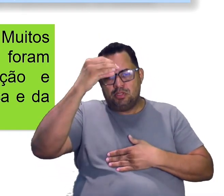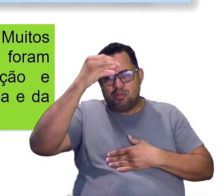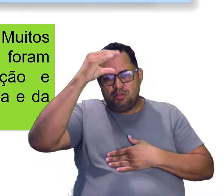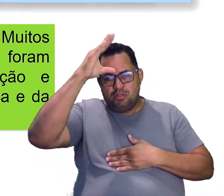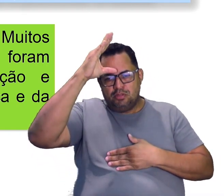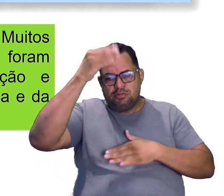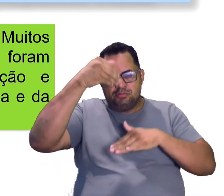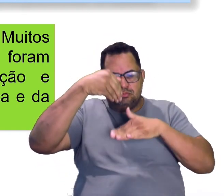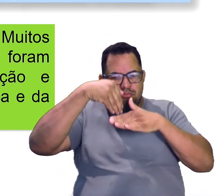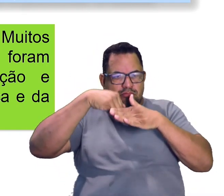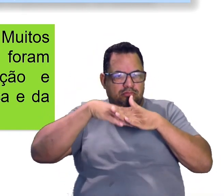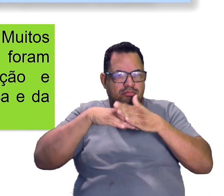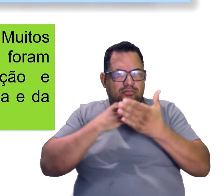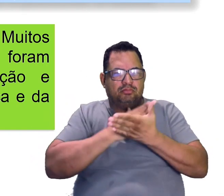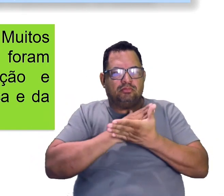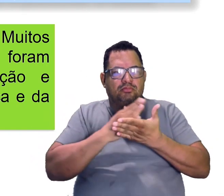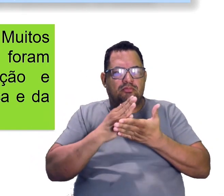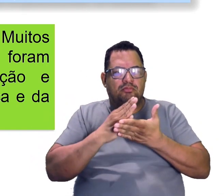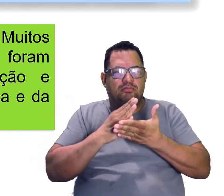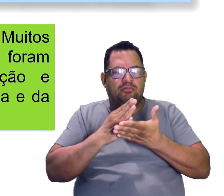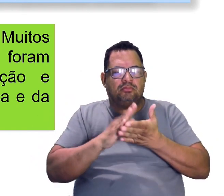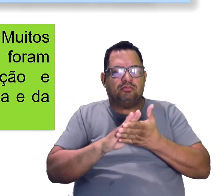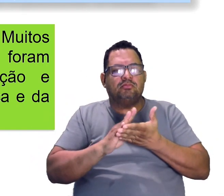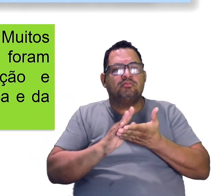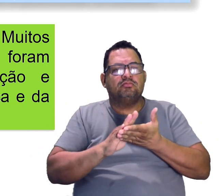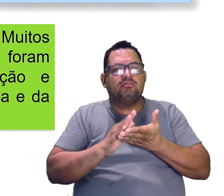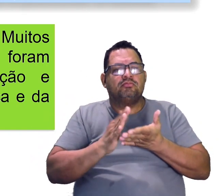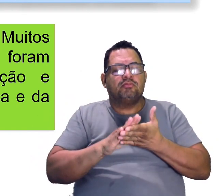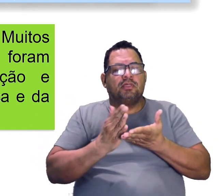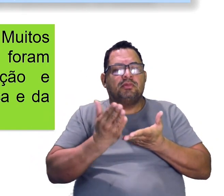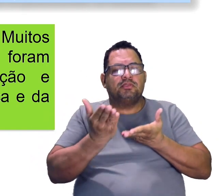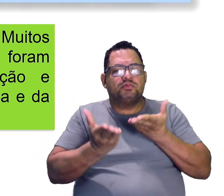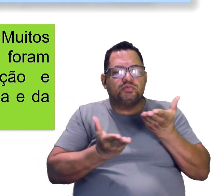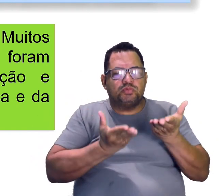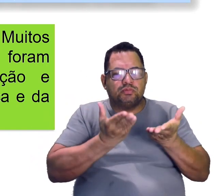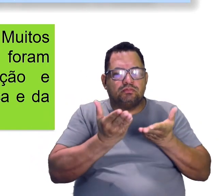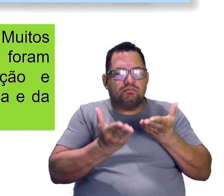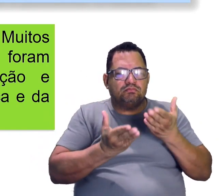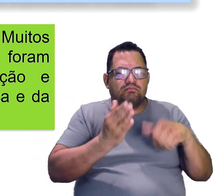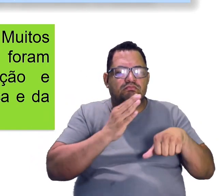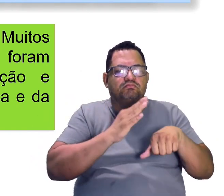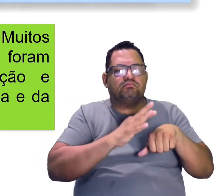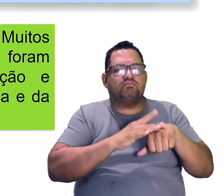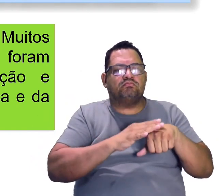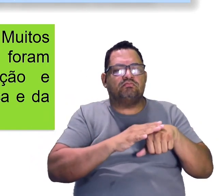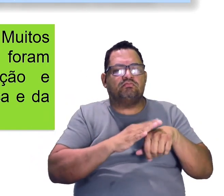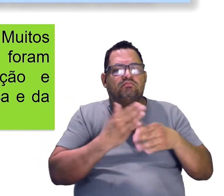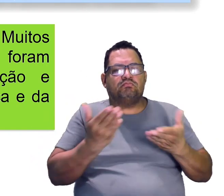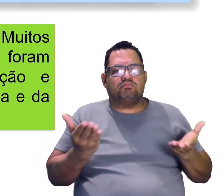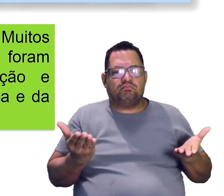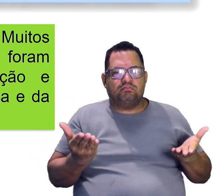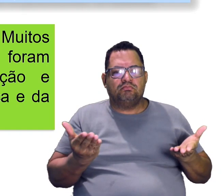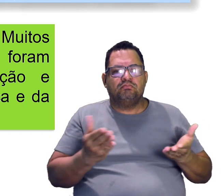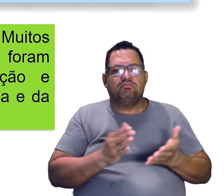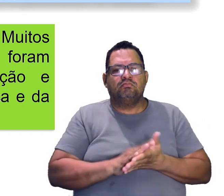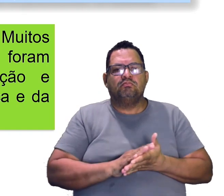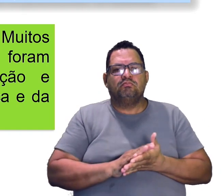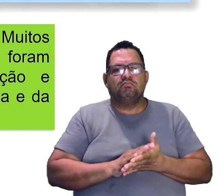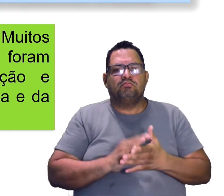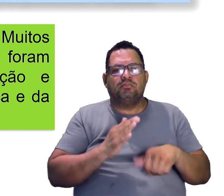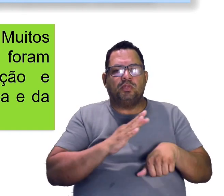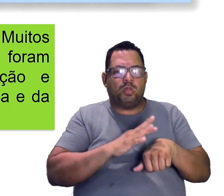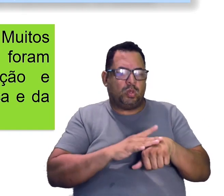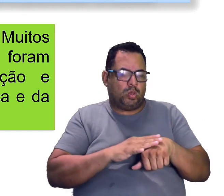oculto, eles começaram a descobrir que doenças podiam ser curadas. Então, veio a